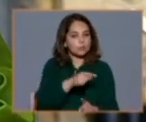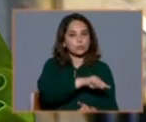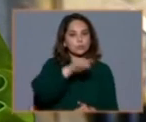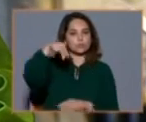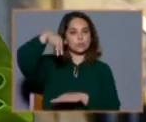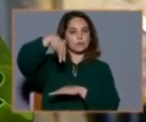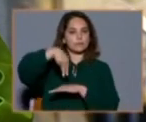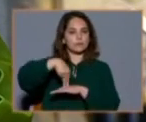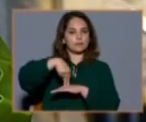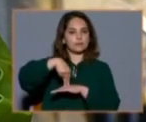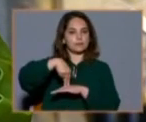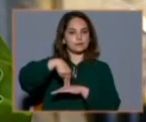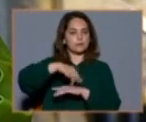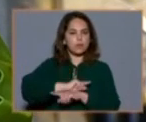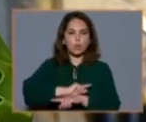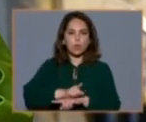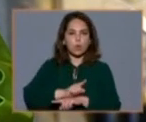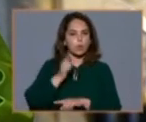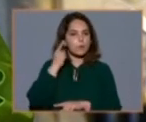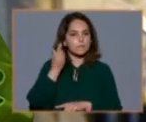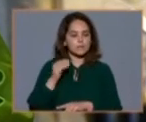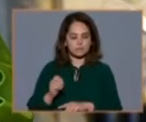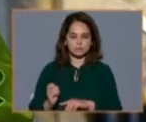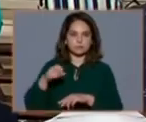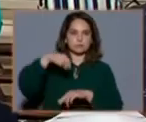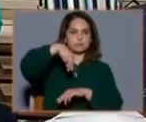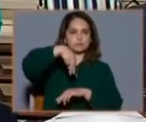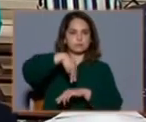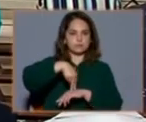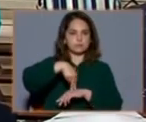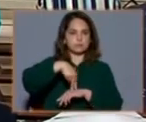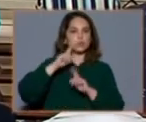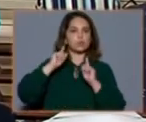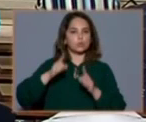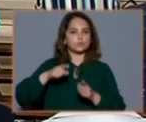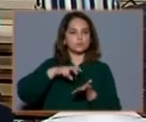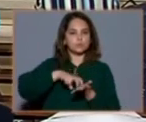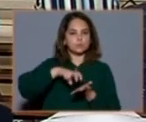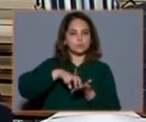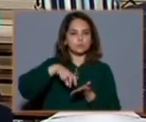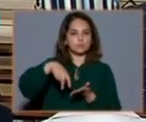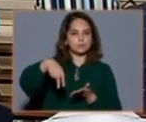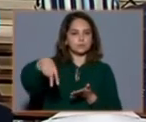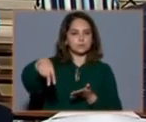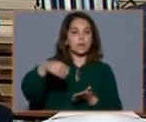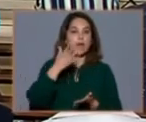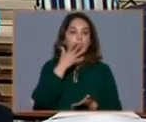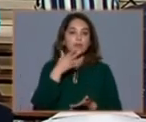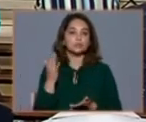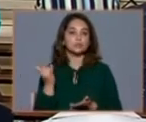levanta-te. Ela ergueu-se imediatamente e começou a andar, pois já tinha 12